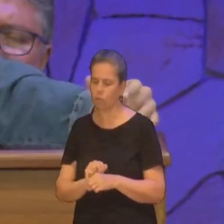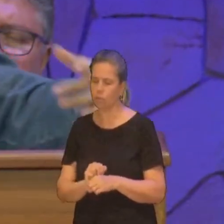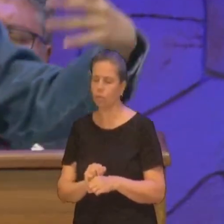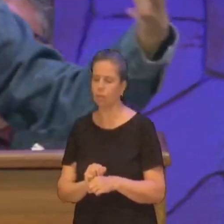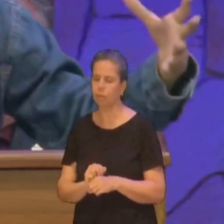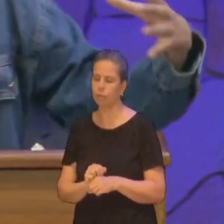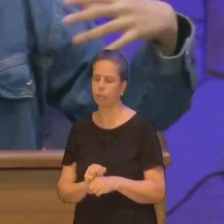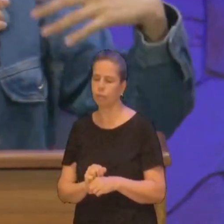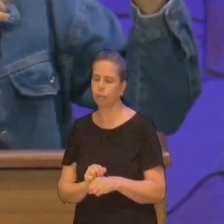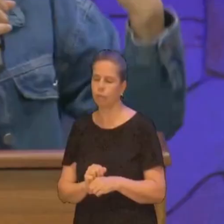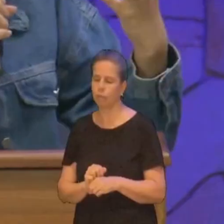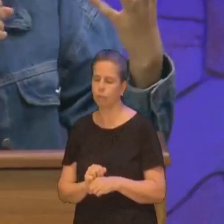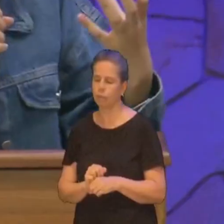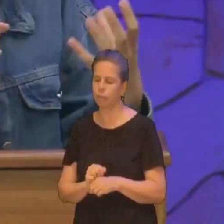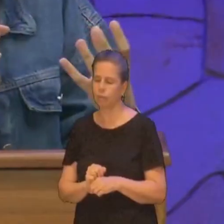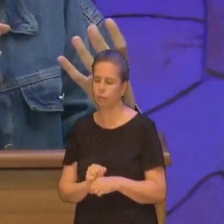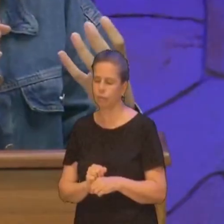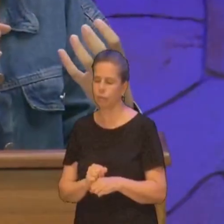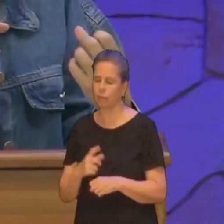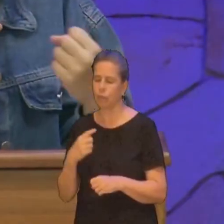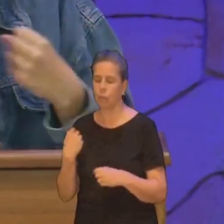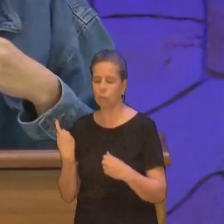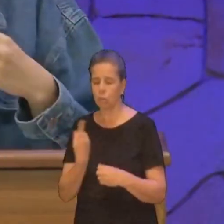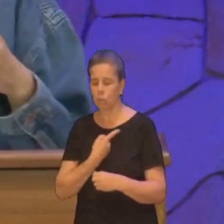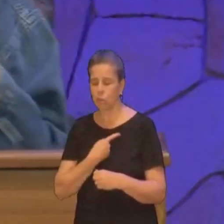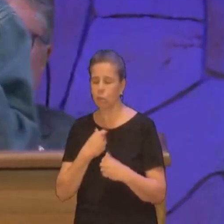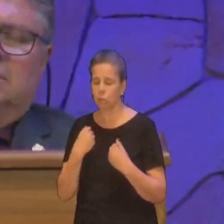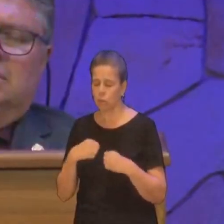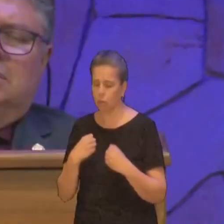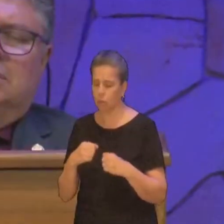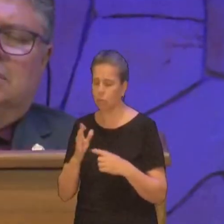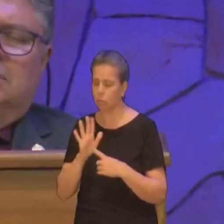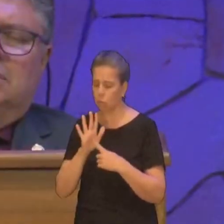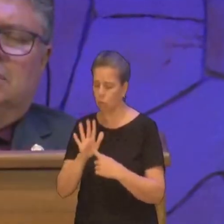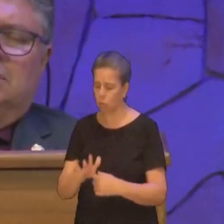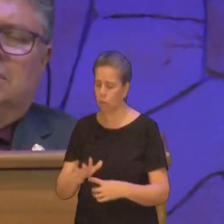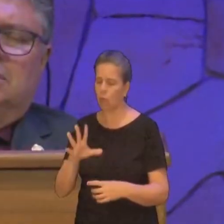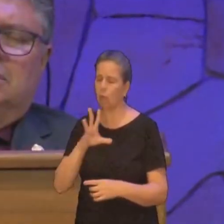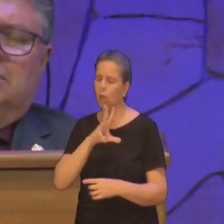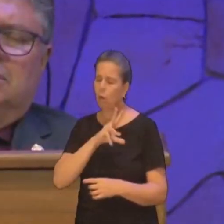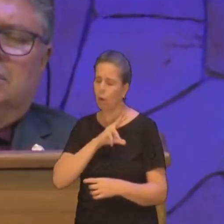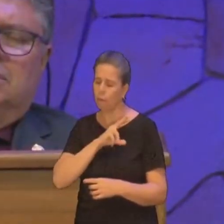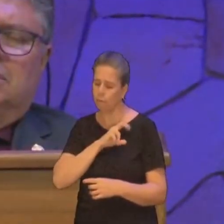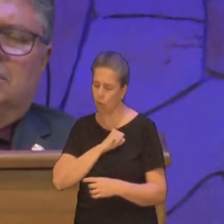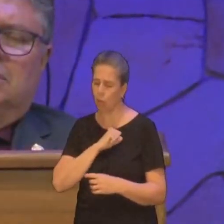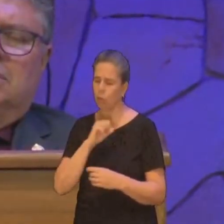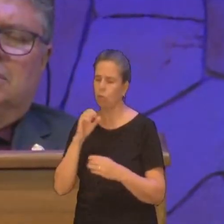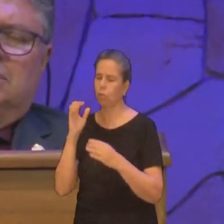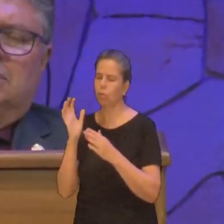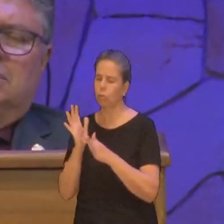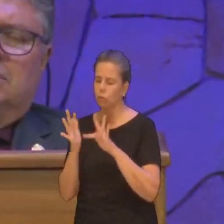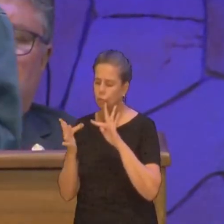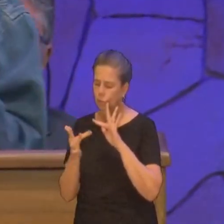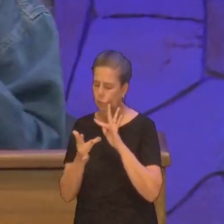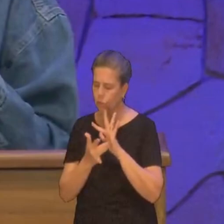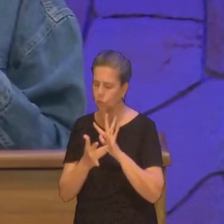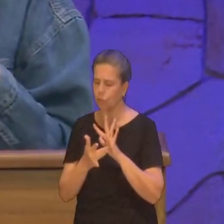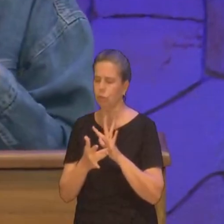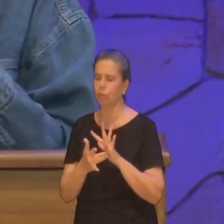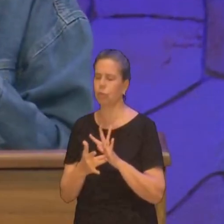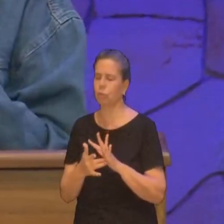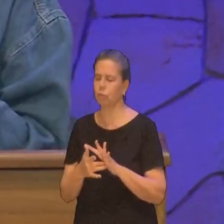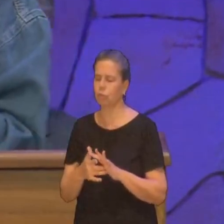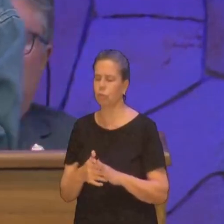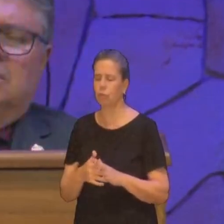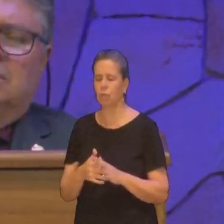pode ser até um inimigo, uma pessoa que você não goste, mas que você demonstre nas pequenas ações ou nas